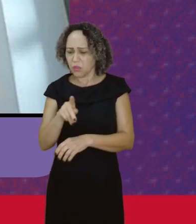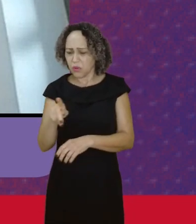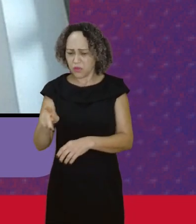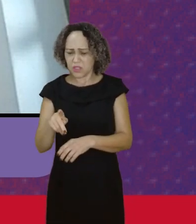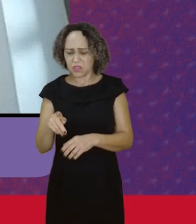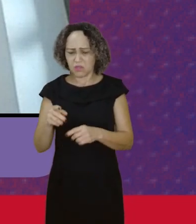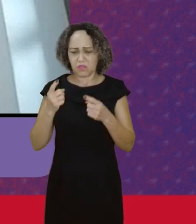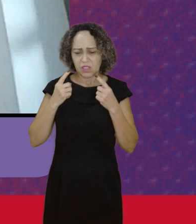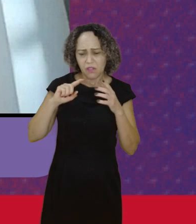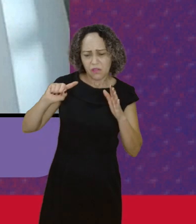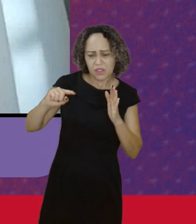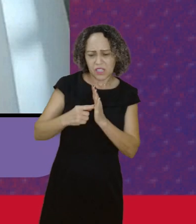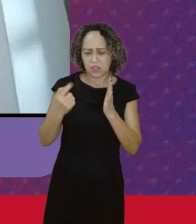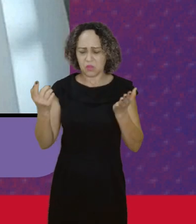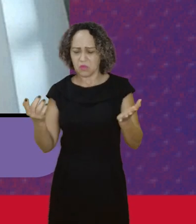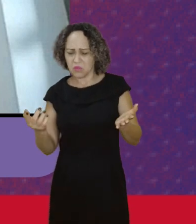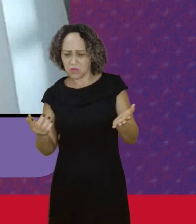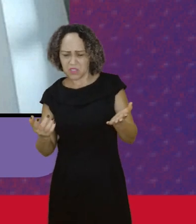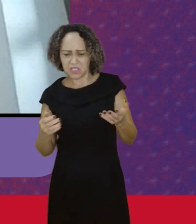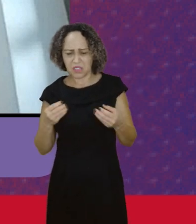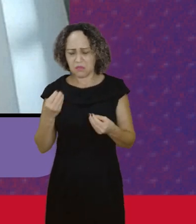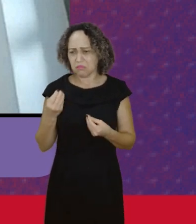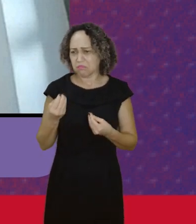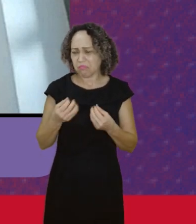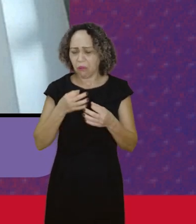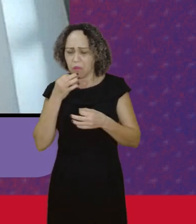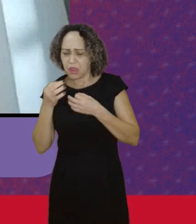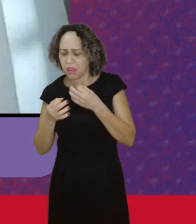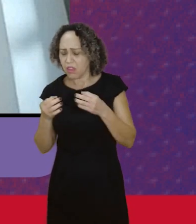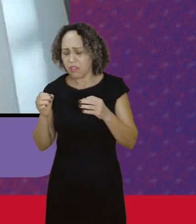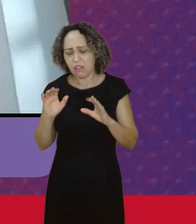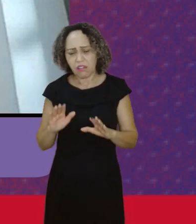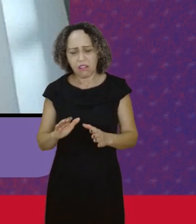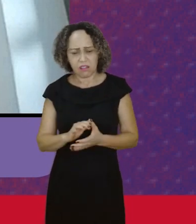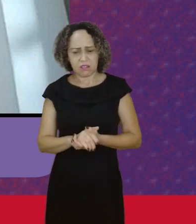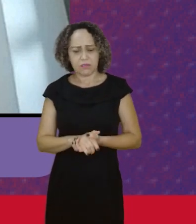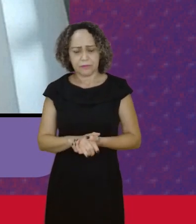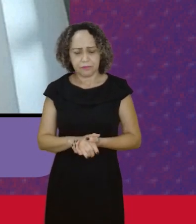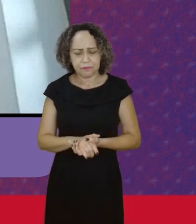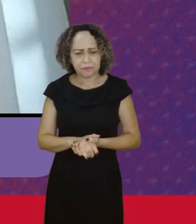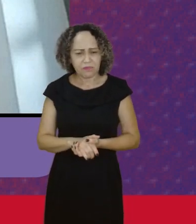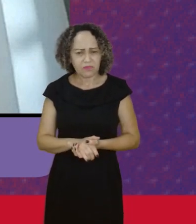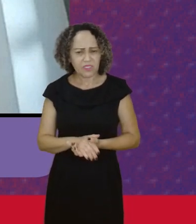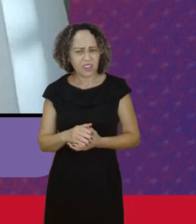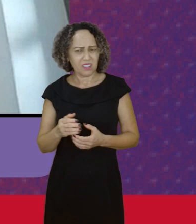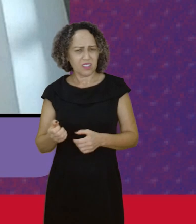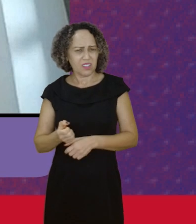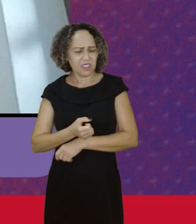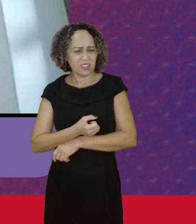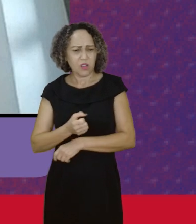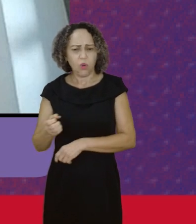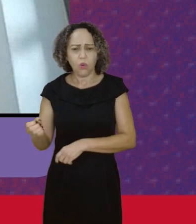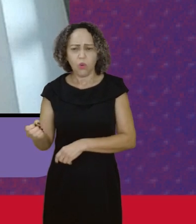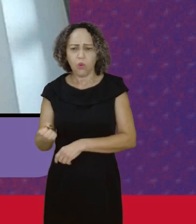grandes fortunas. E é impressionante porque o novo ensino médio,